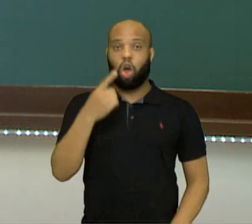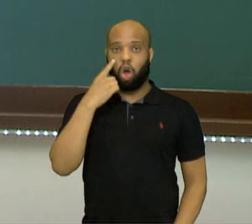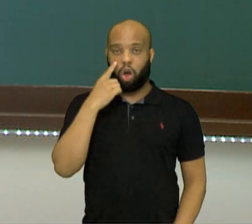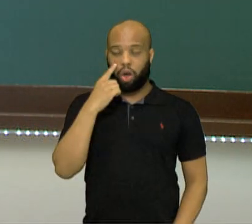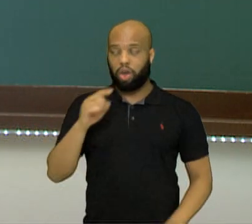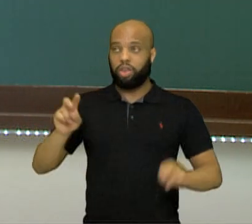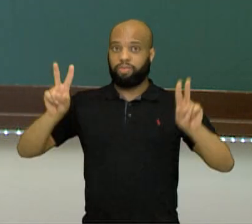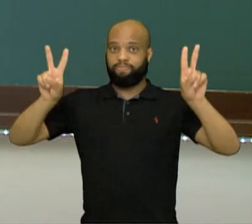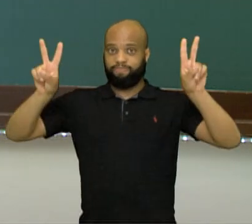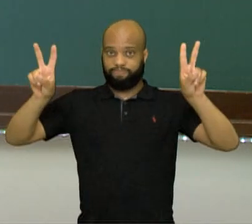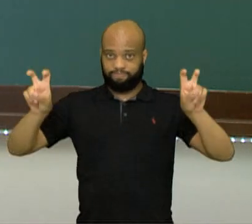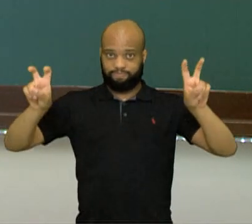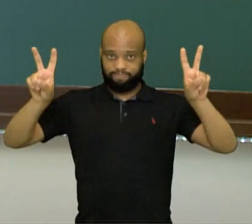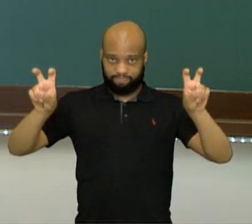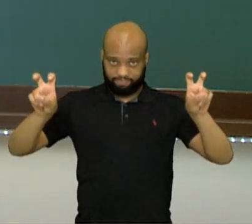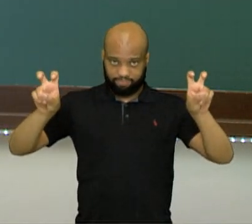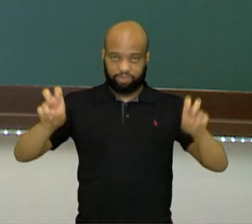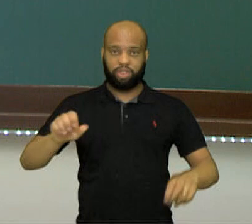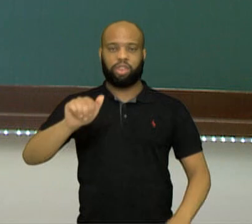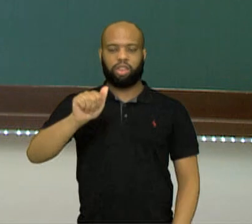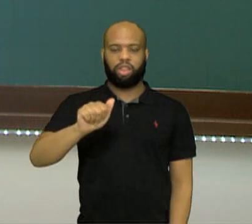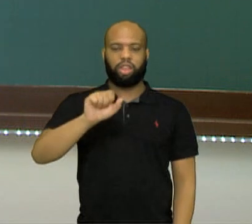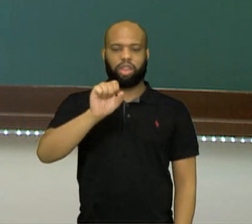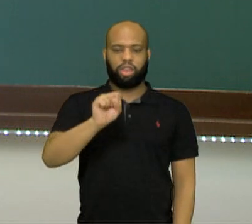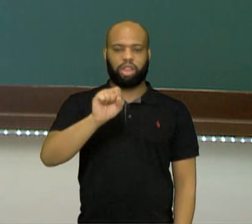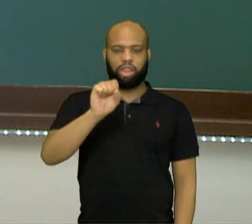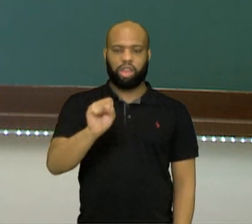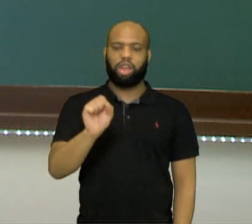são sinônimos? É a mesma coisa?